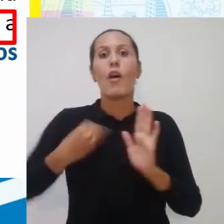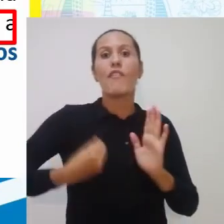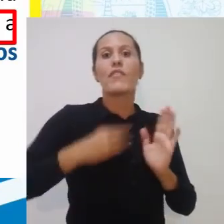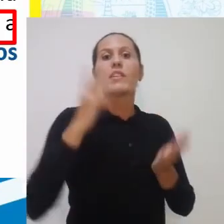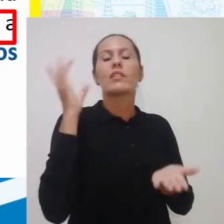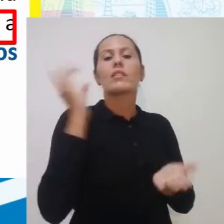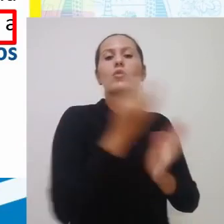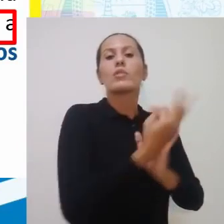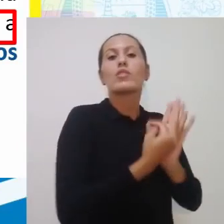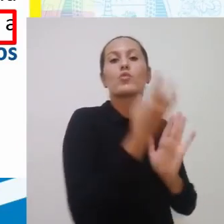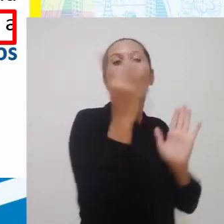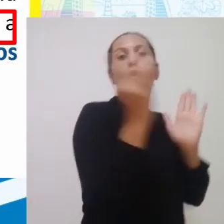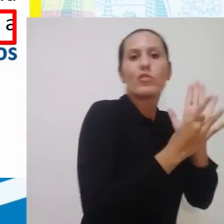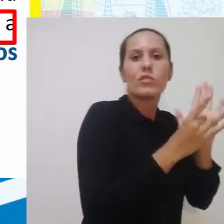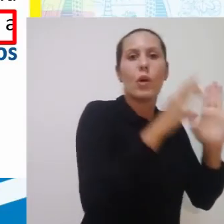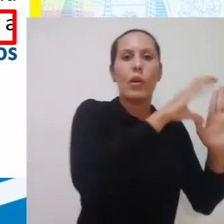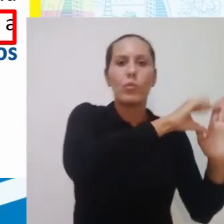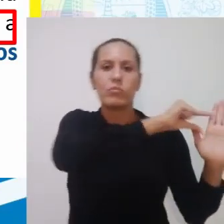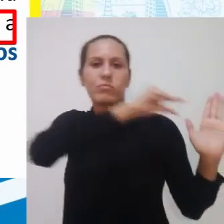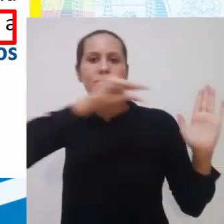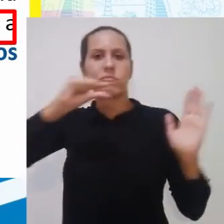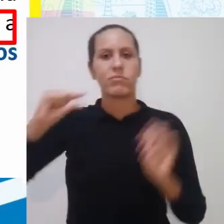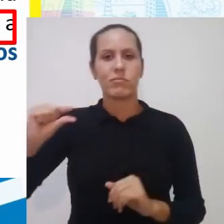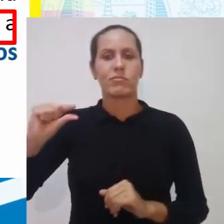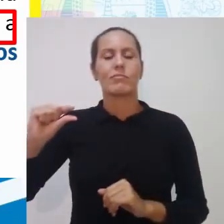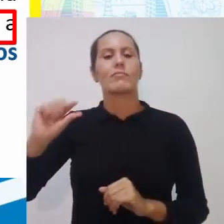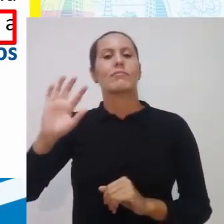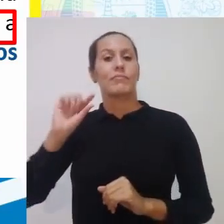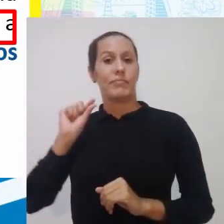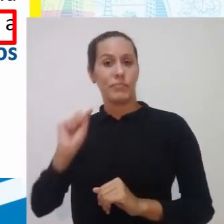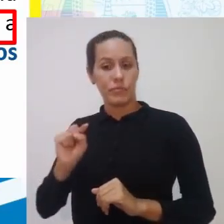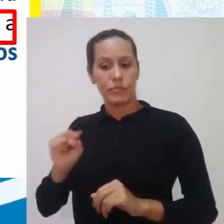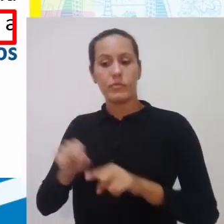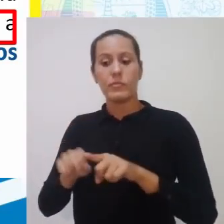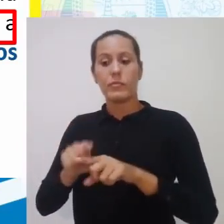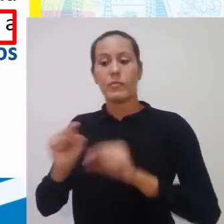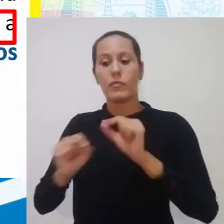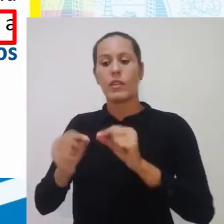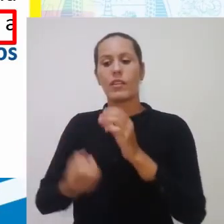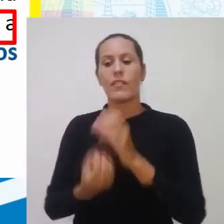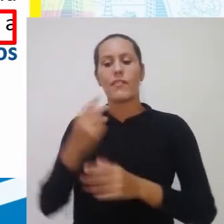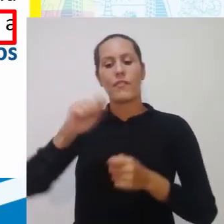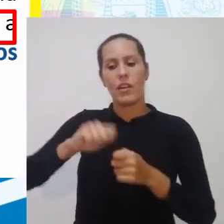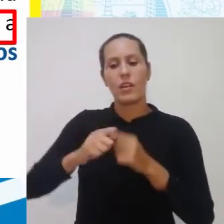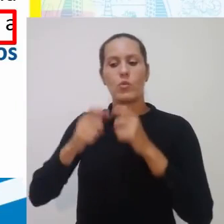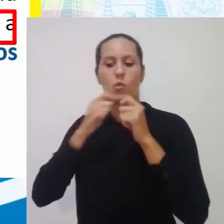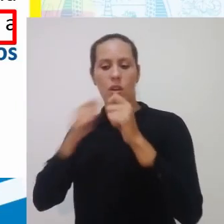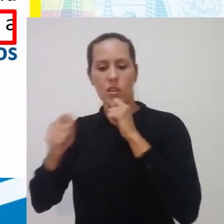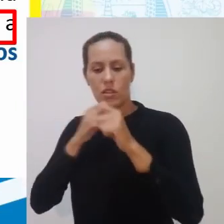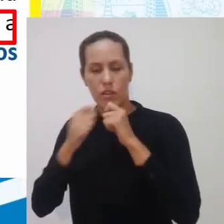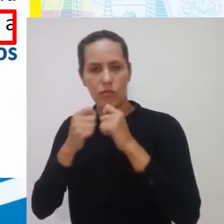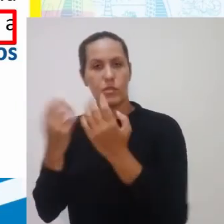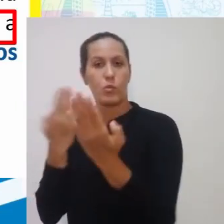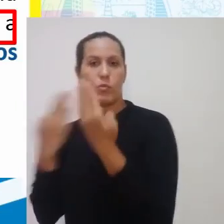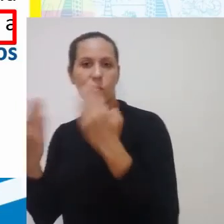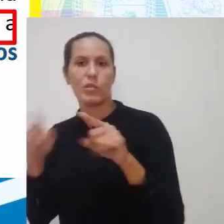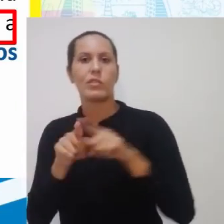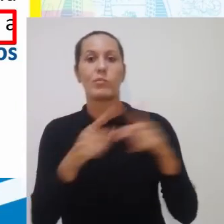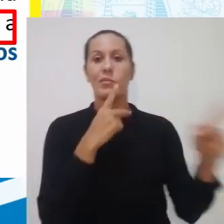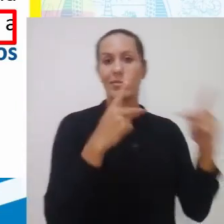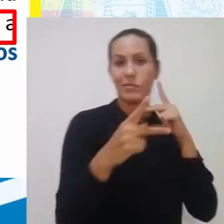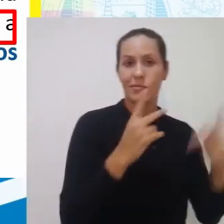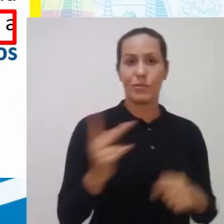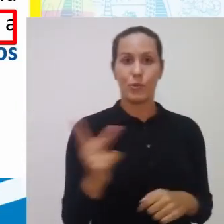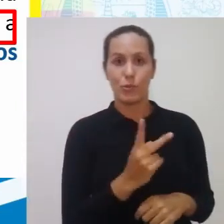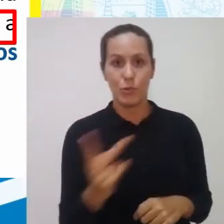pelo próprio texto original. Além disso, eu também citei que é realizada uma entrevista com a psicóloga Caroline